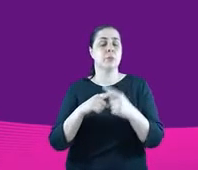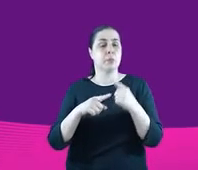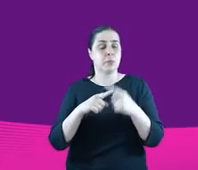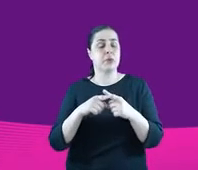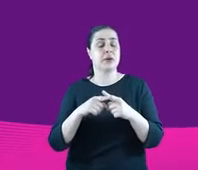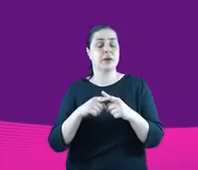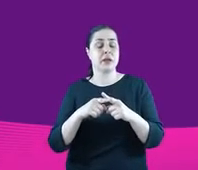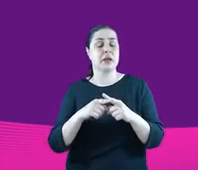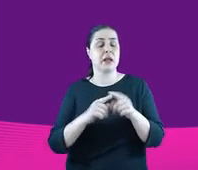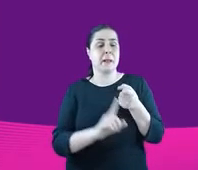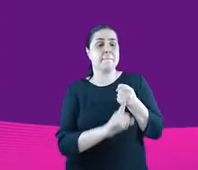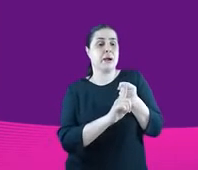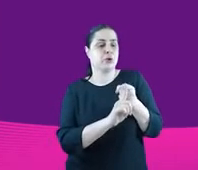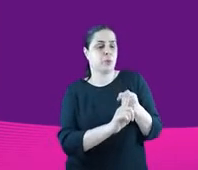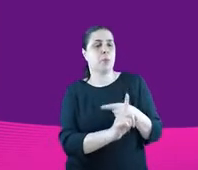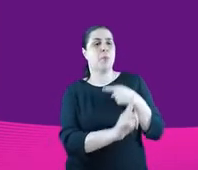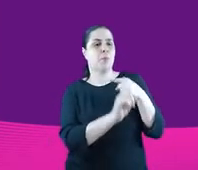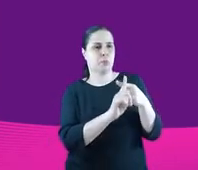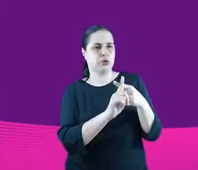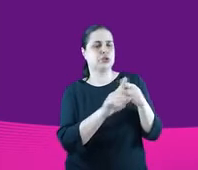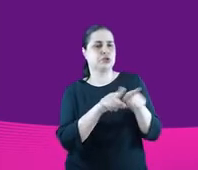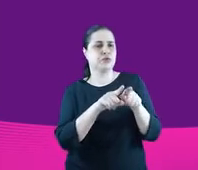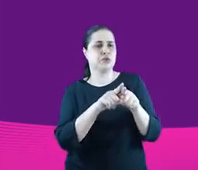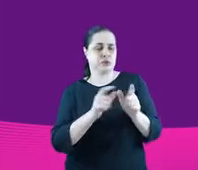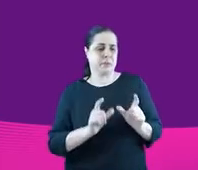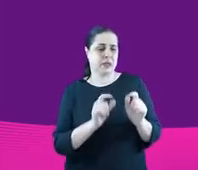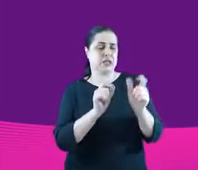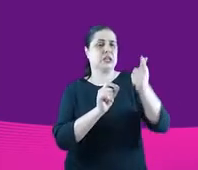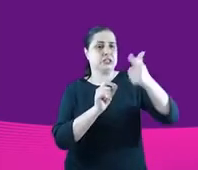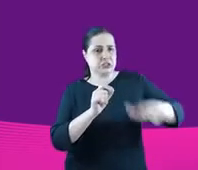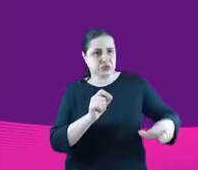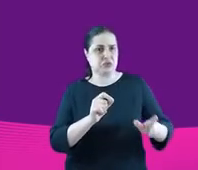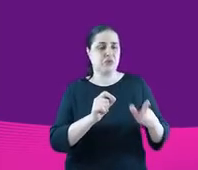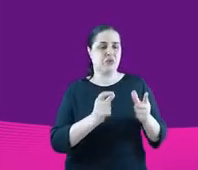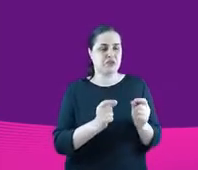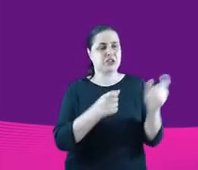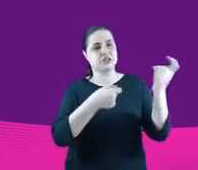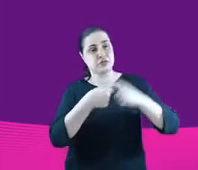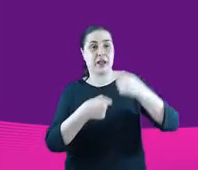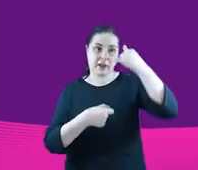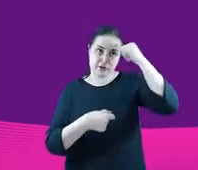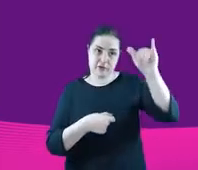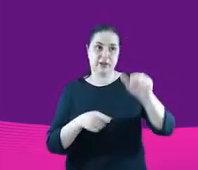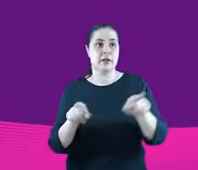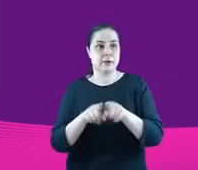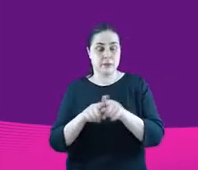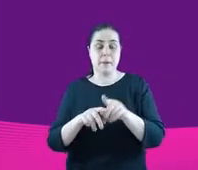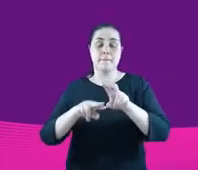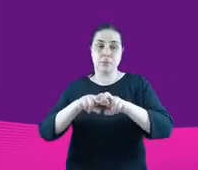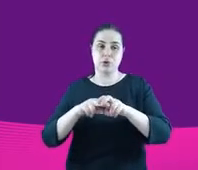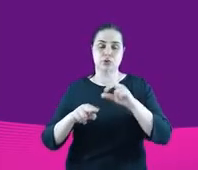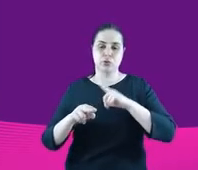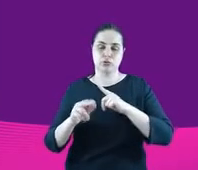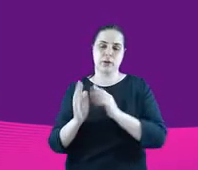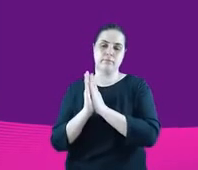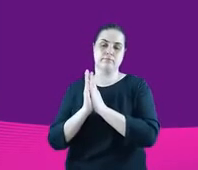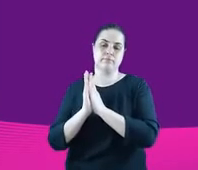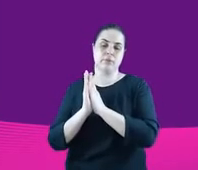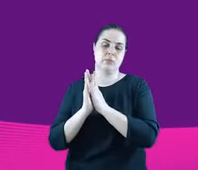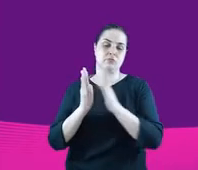E lembrar, então, que o segmento dos sobreviventes faz parte de uma linha de cuidado do câncer, não é menos